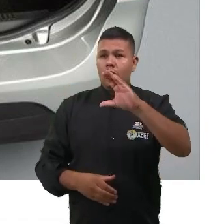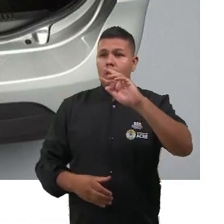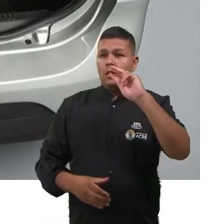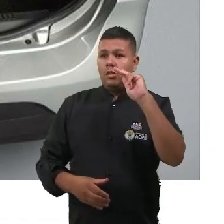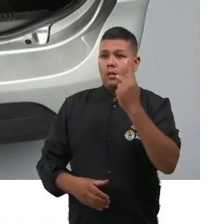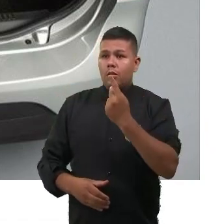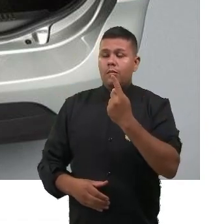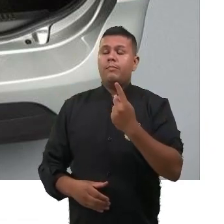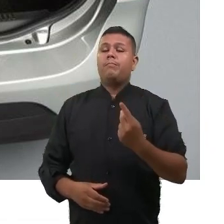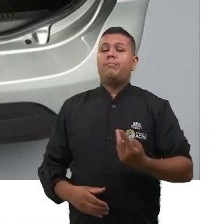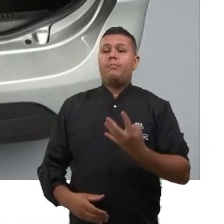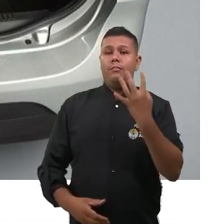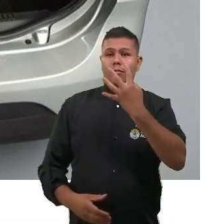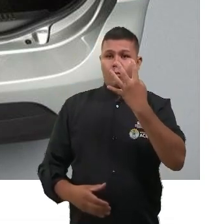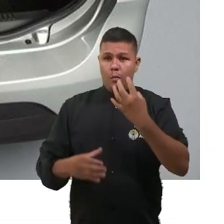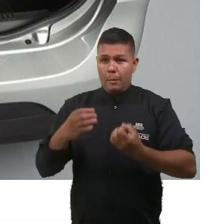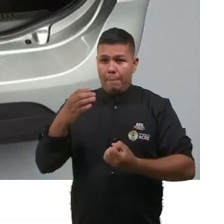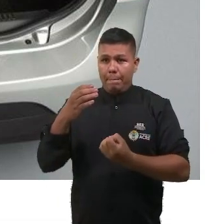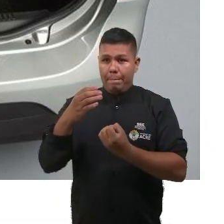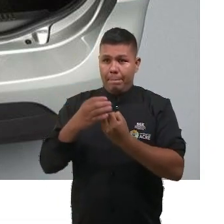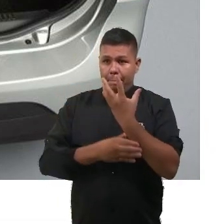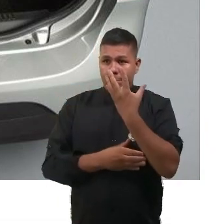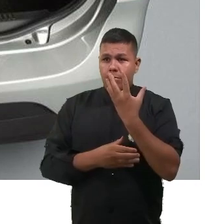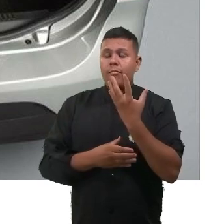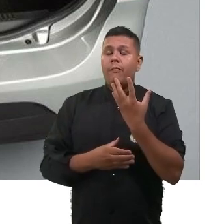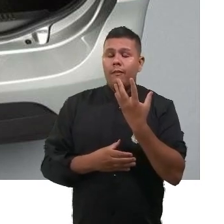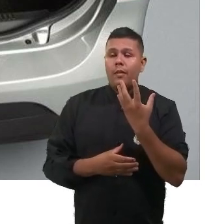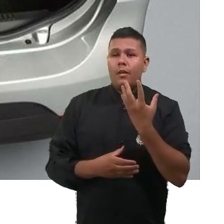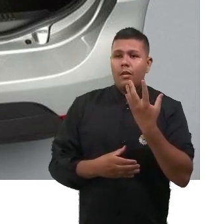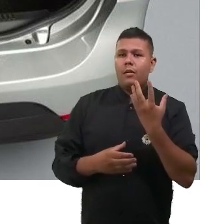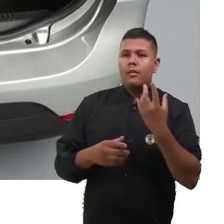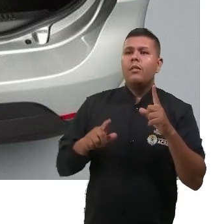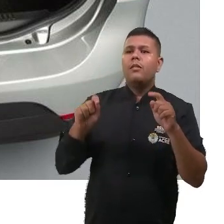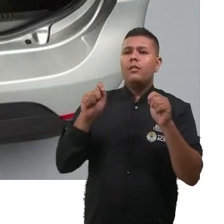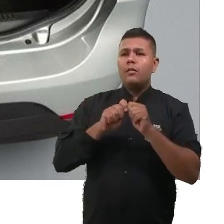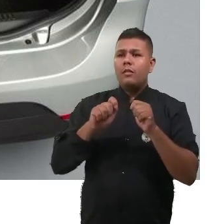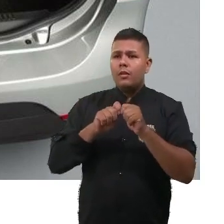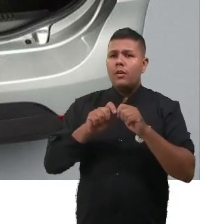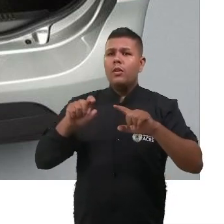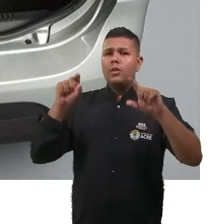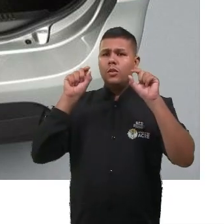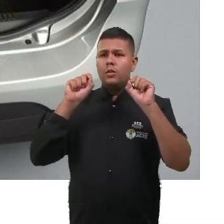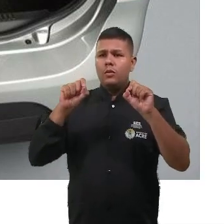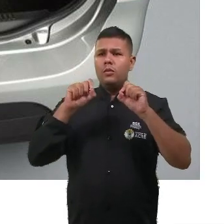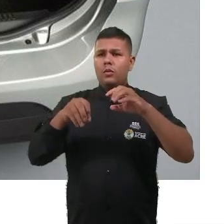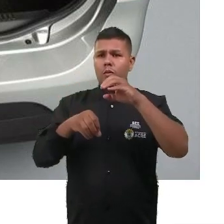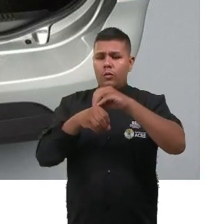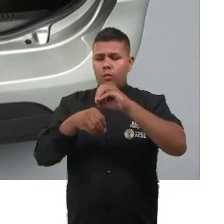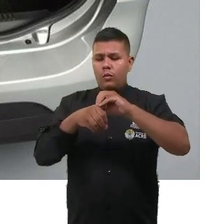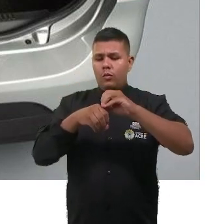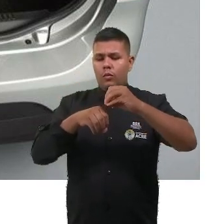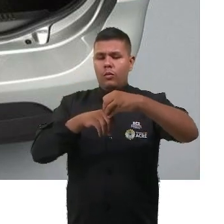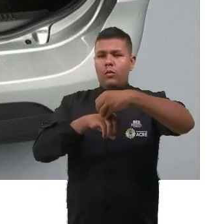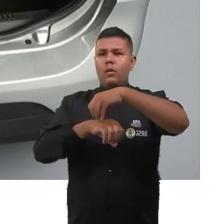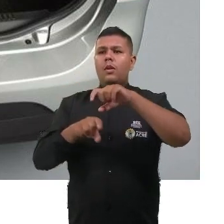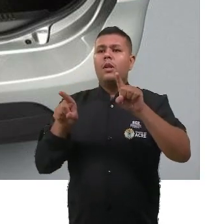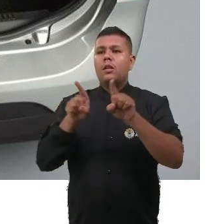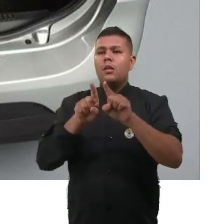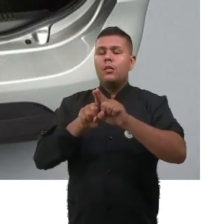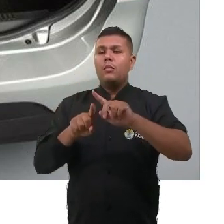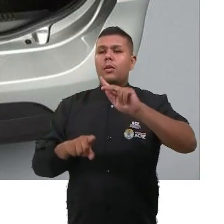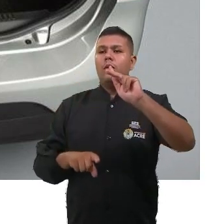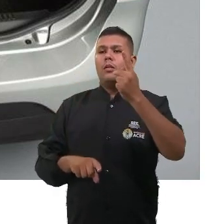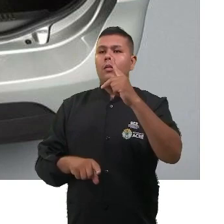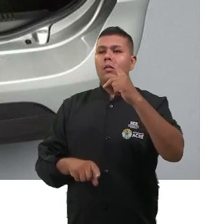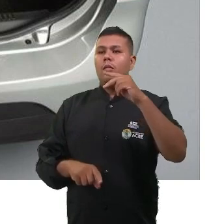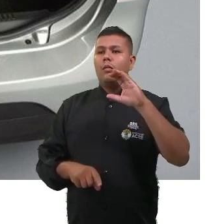fato dela ser formada apenas por carbono e hidrogênio faz com que essa molécula também seja um hidrocarboneto. Mas ela só